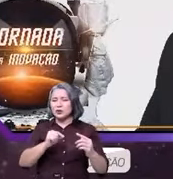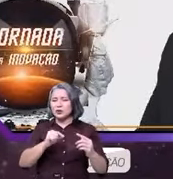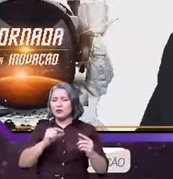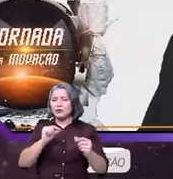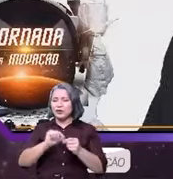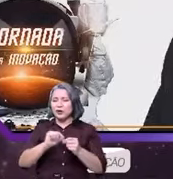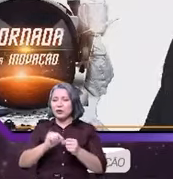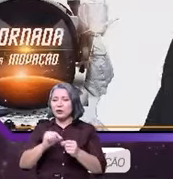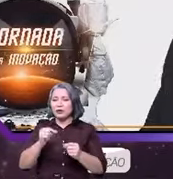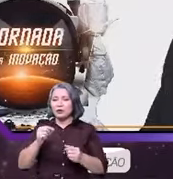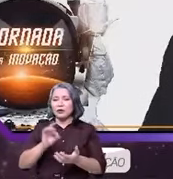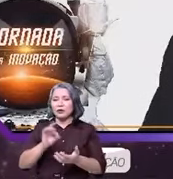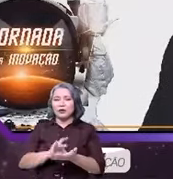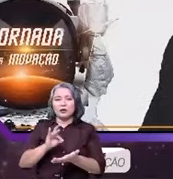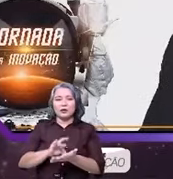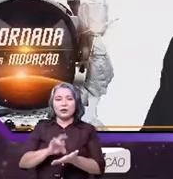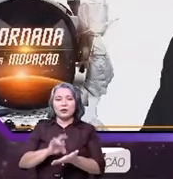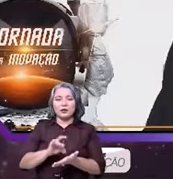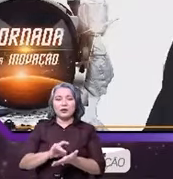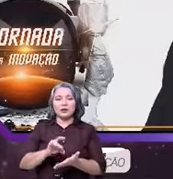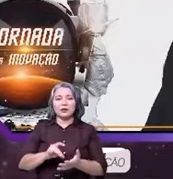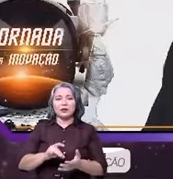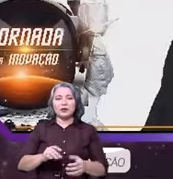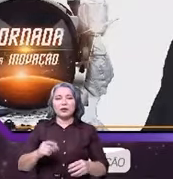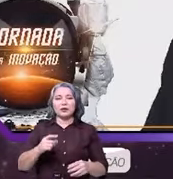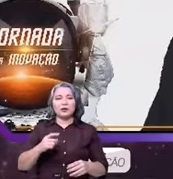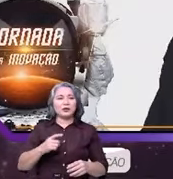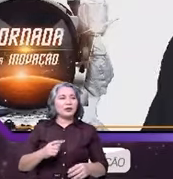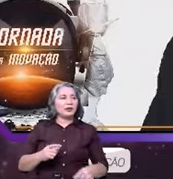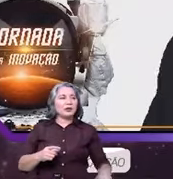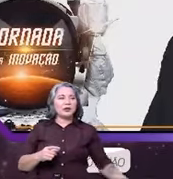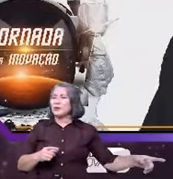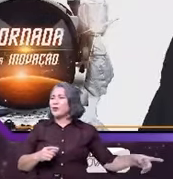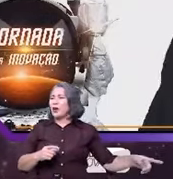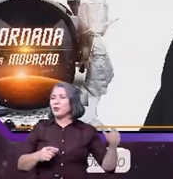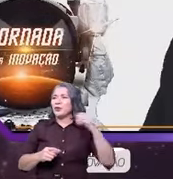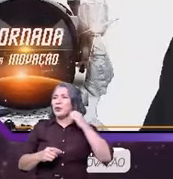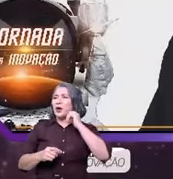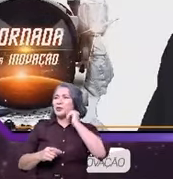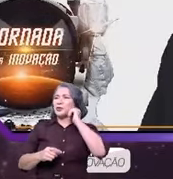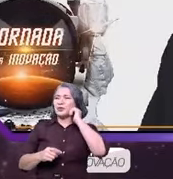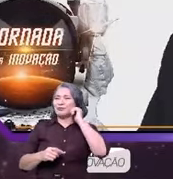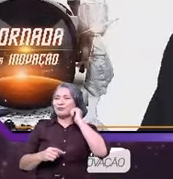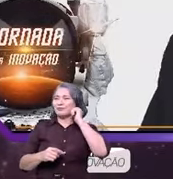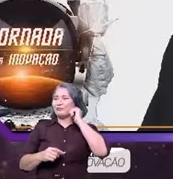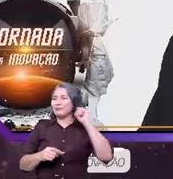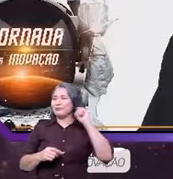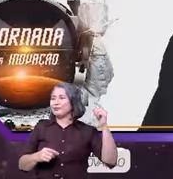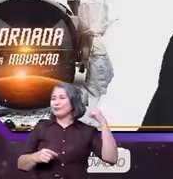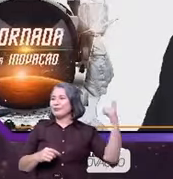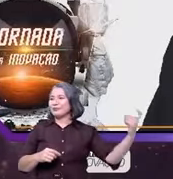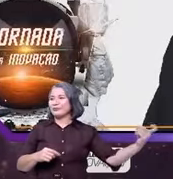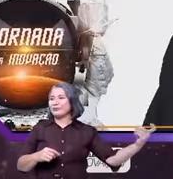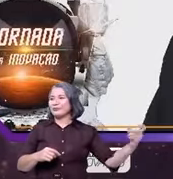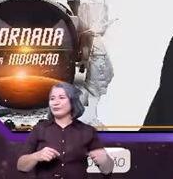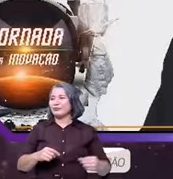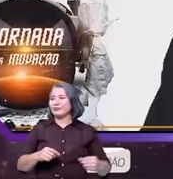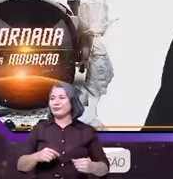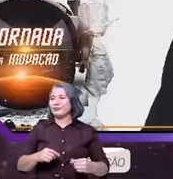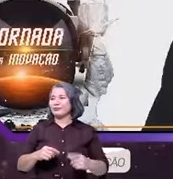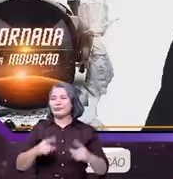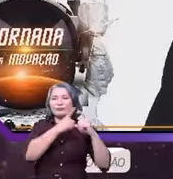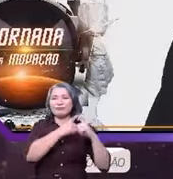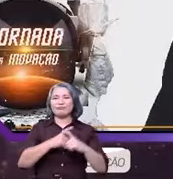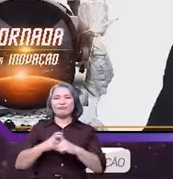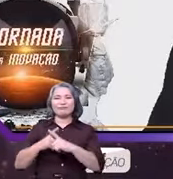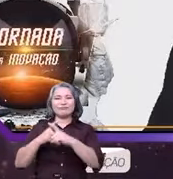aplicação das metodologias ágeis em instituições públicas. Inclusive, o slide que a testemunha traz é